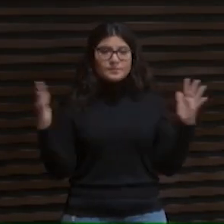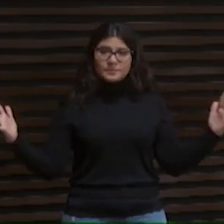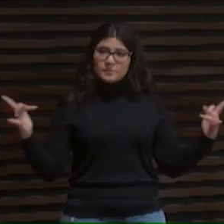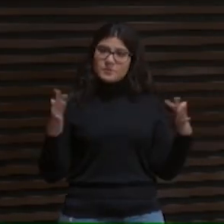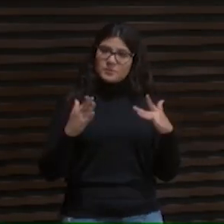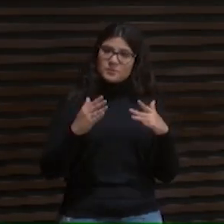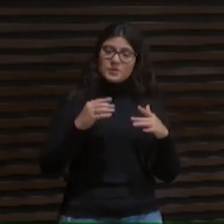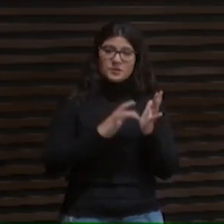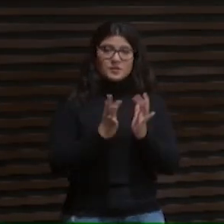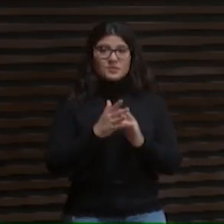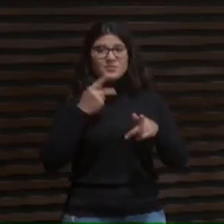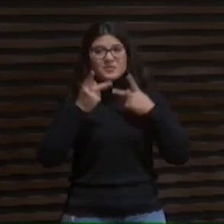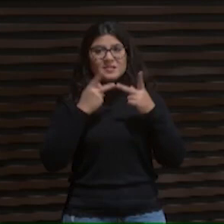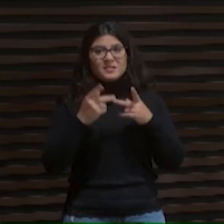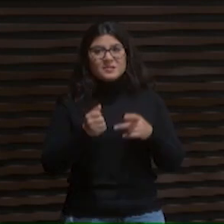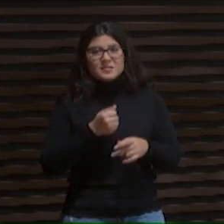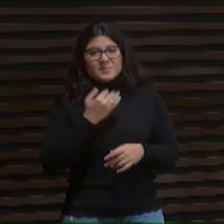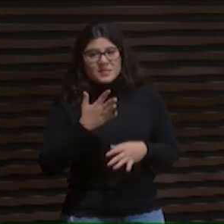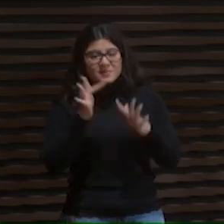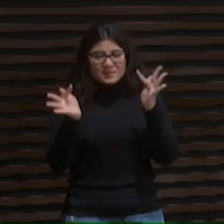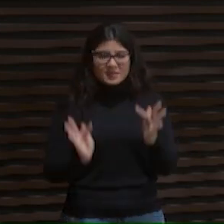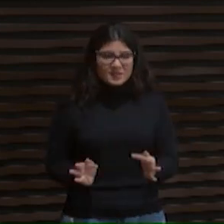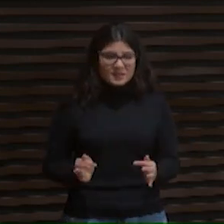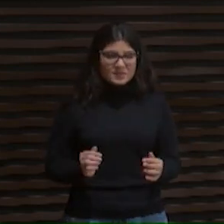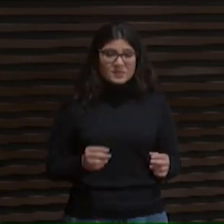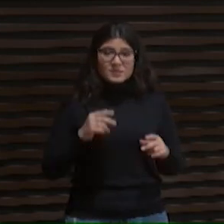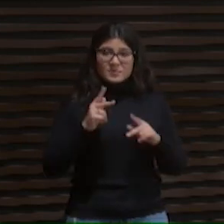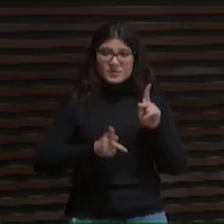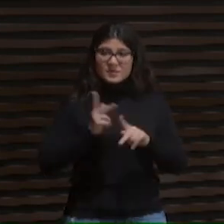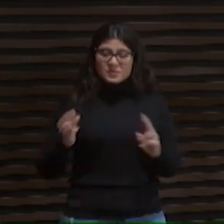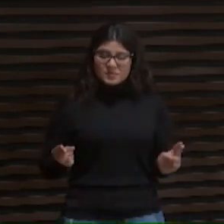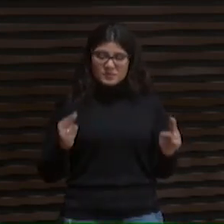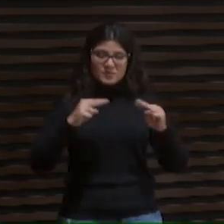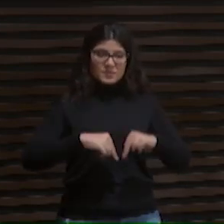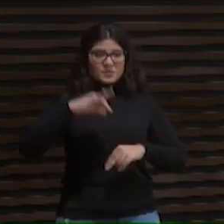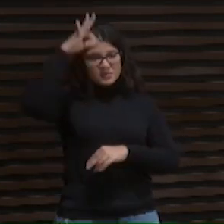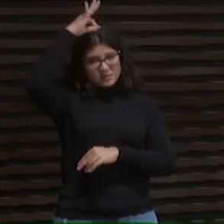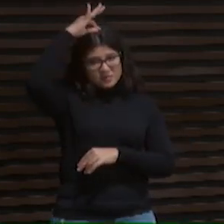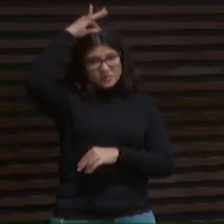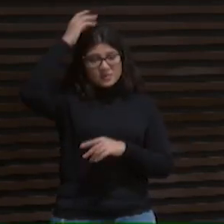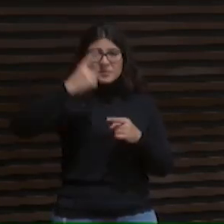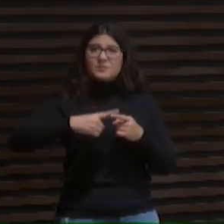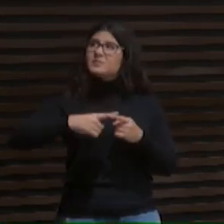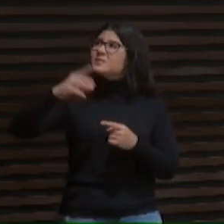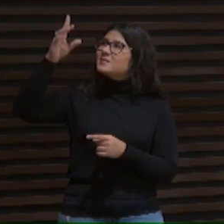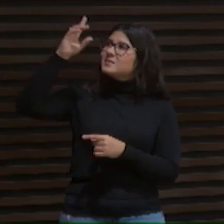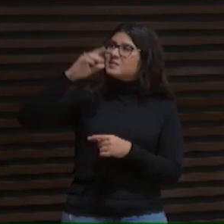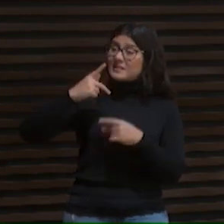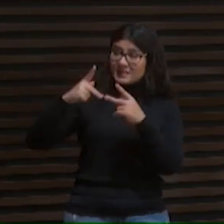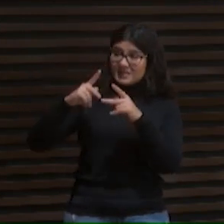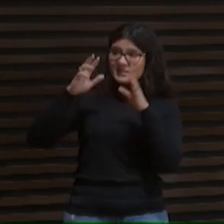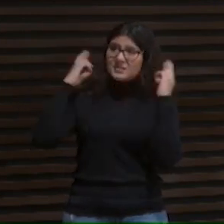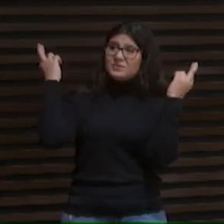bem-aventurado, felizes os humildes de espírito, porque deles é o reino dos céus.